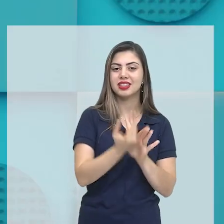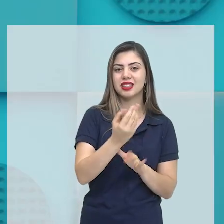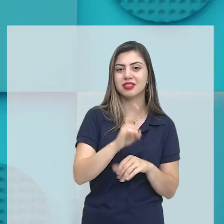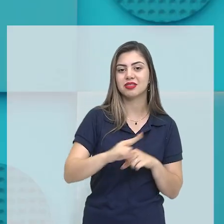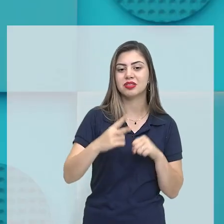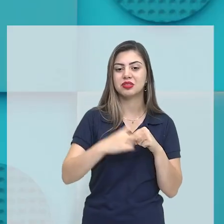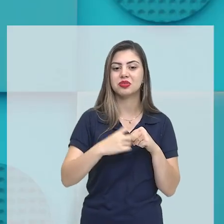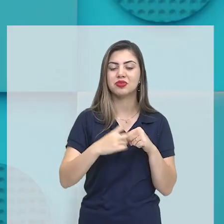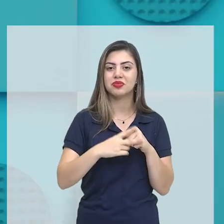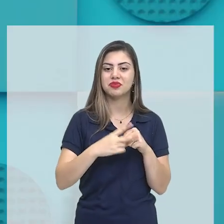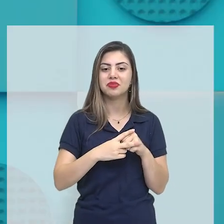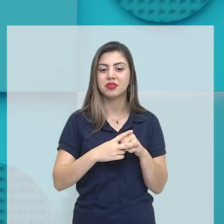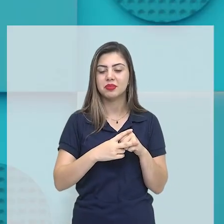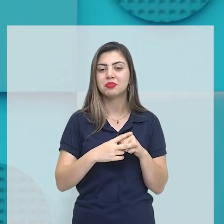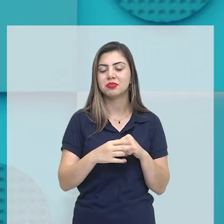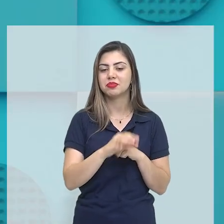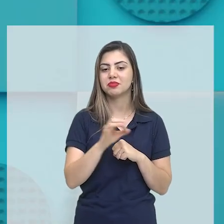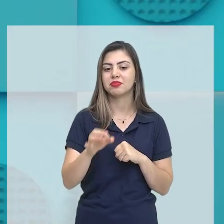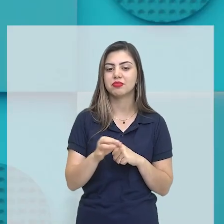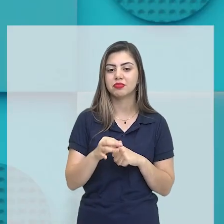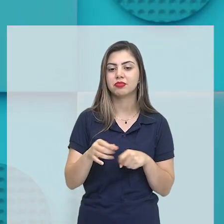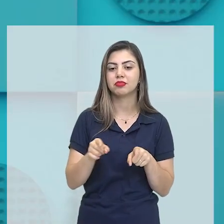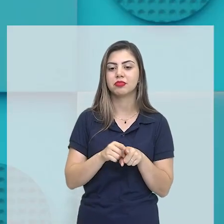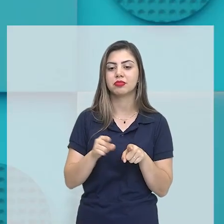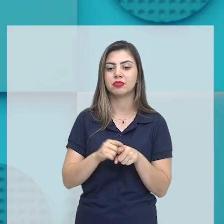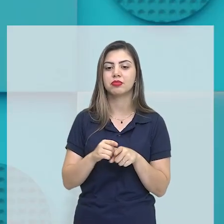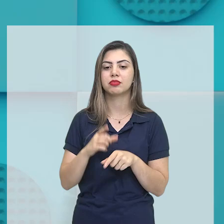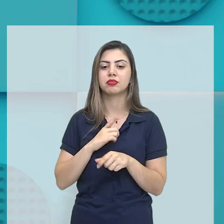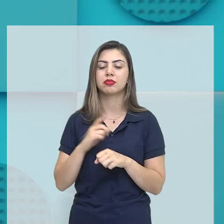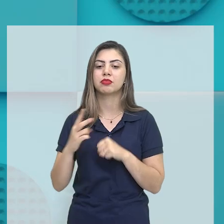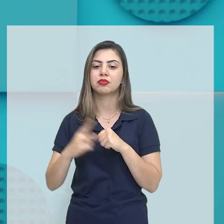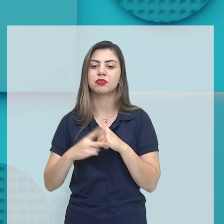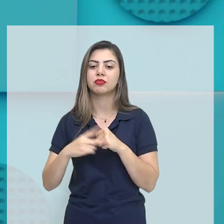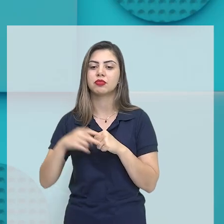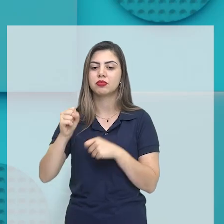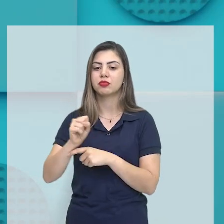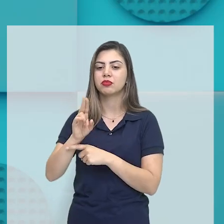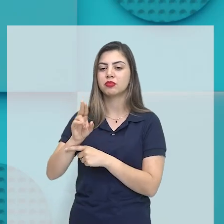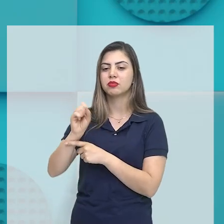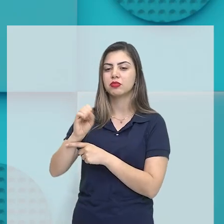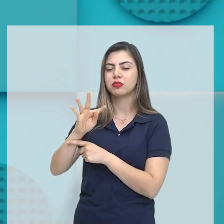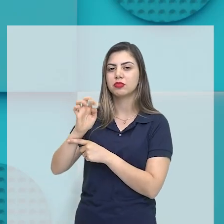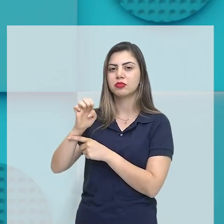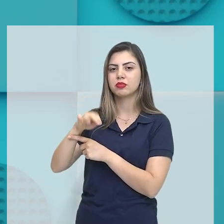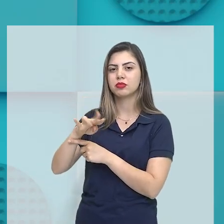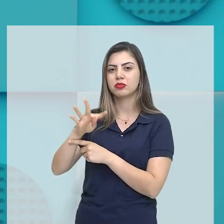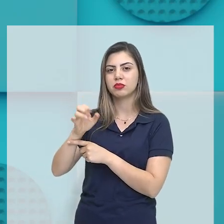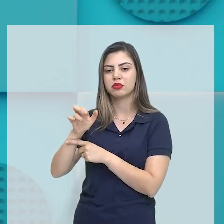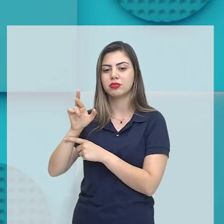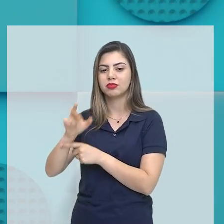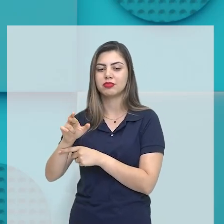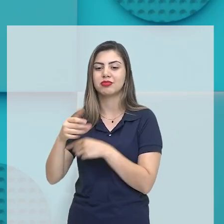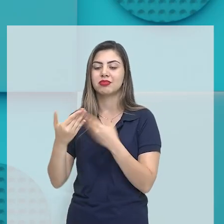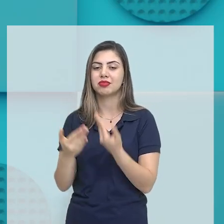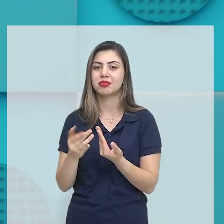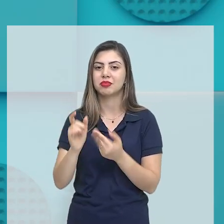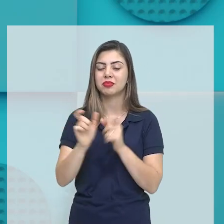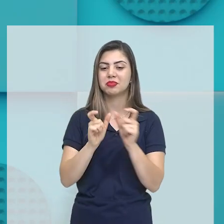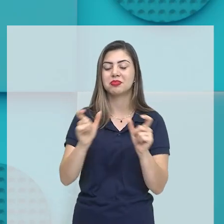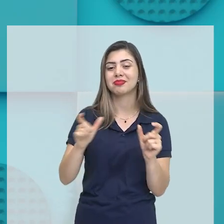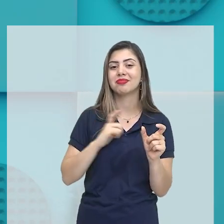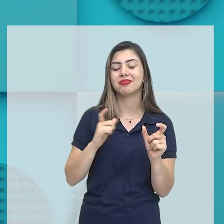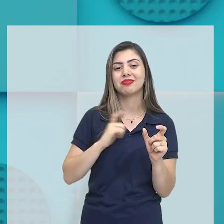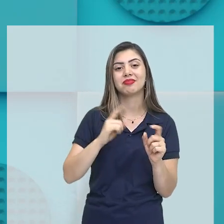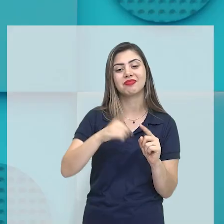verbo poder e o verbo sustentar. Então, essas palavras elas sofrem